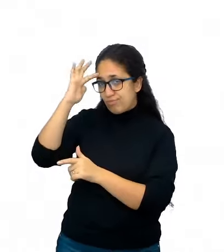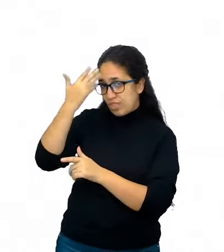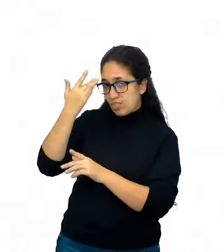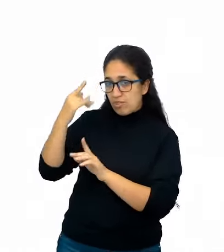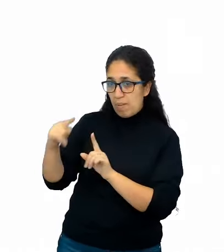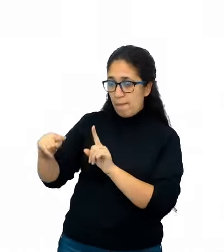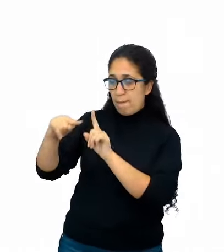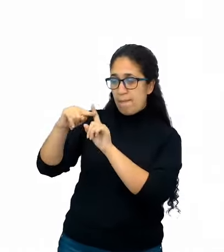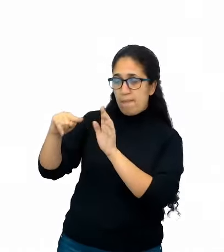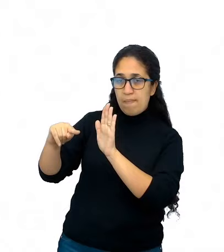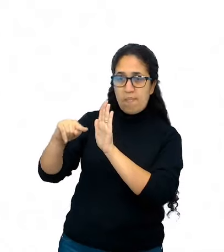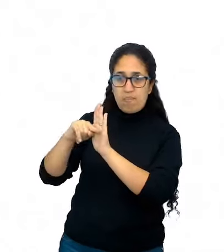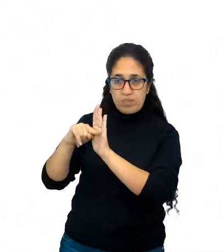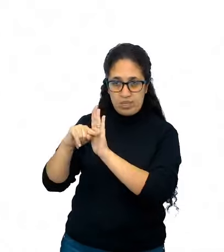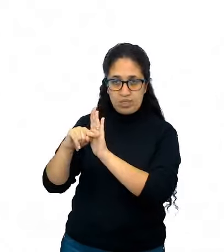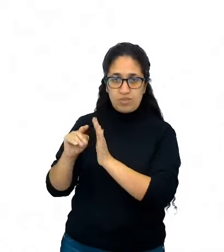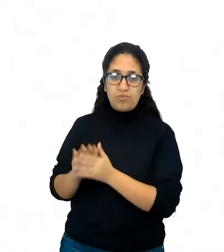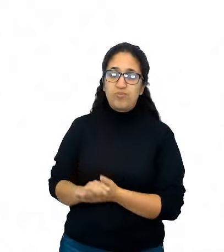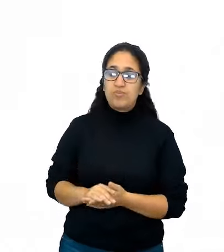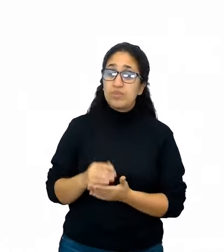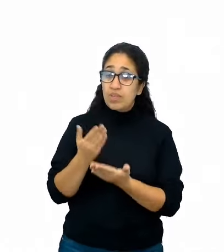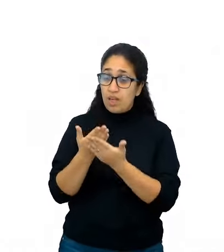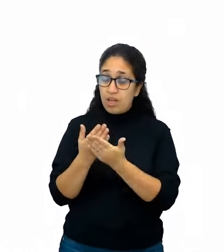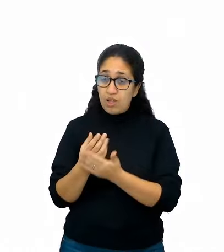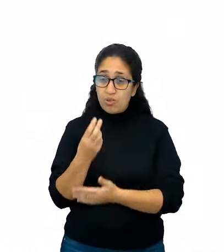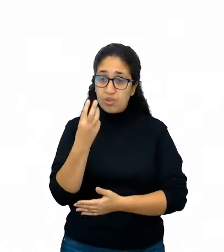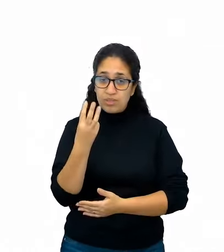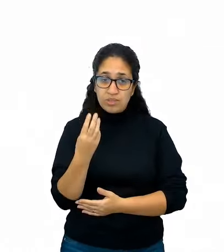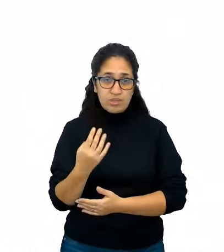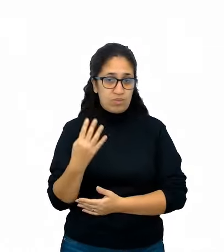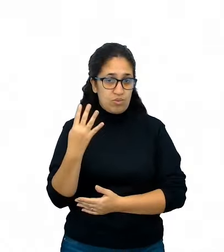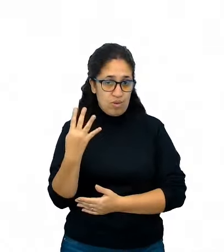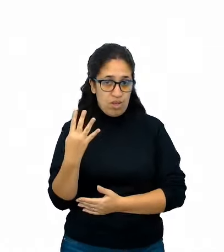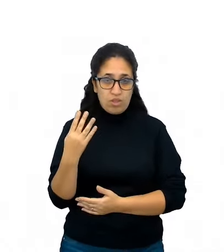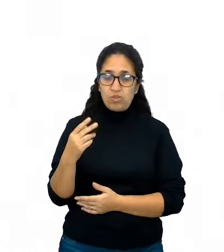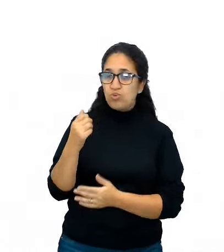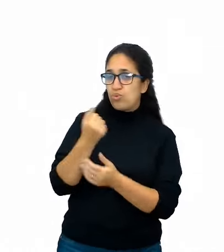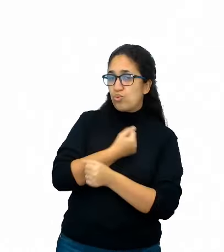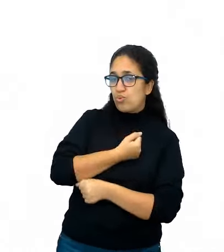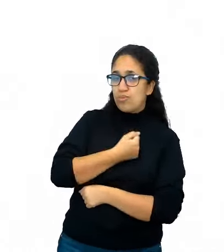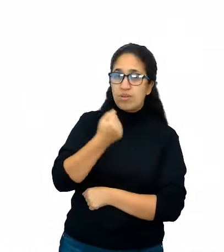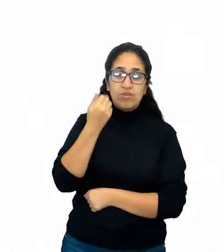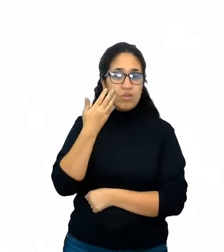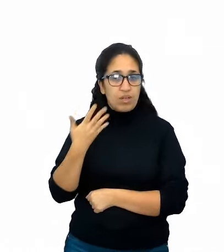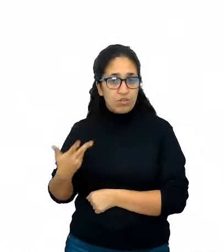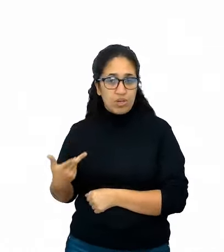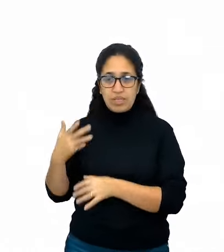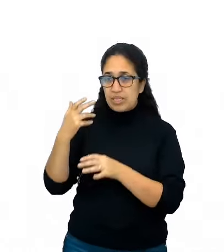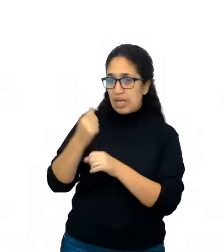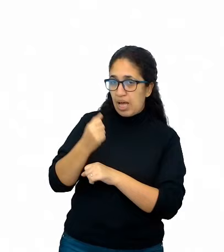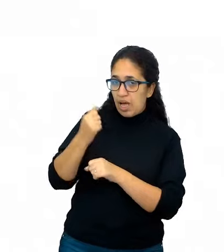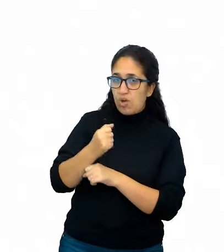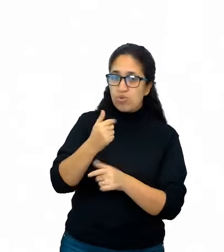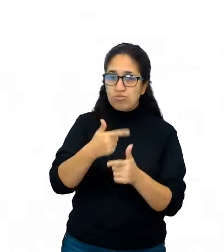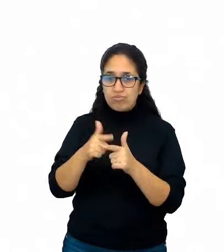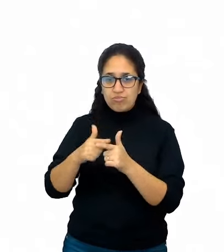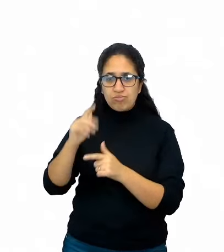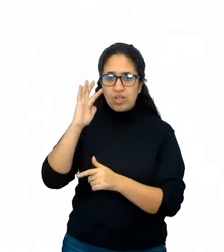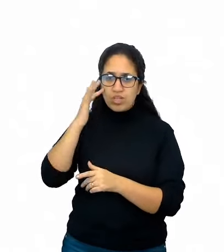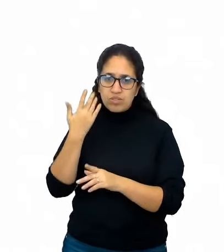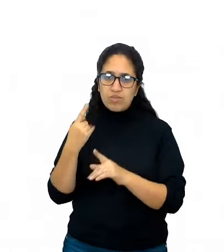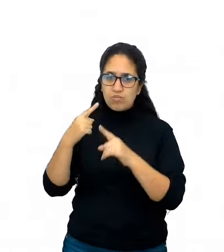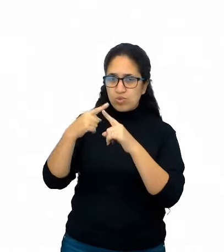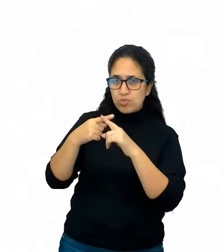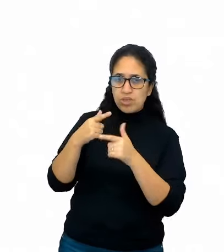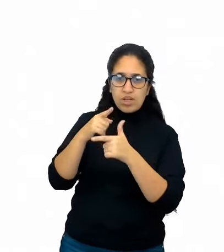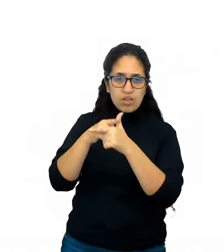e subtração. Nas aulas 3 e 4, números naturais, cálculo e resolução de problemas, multiplicação